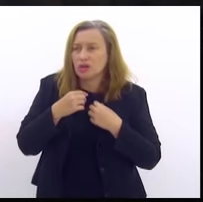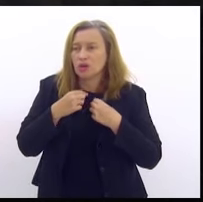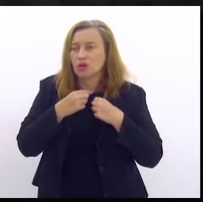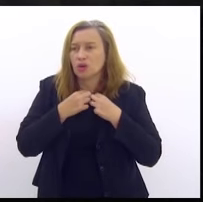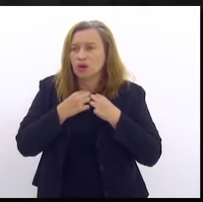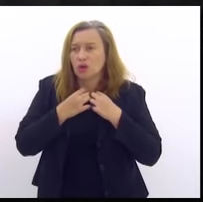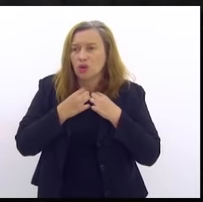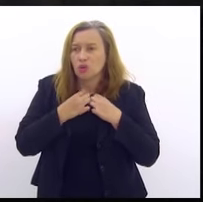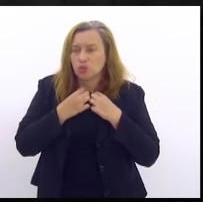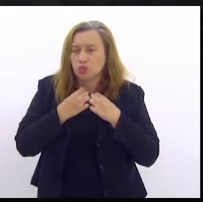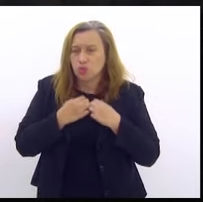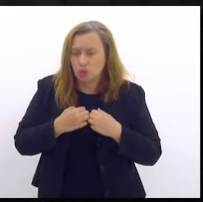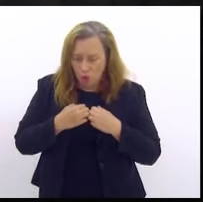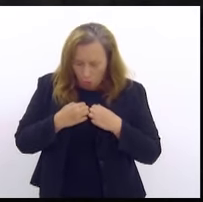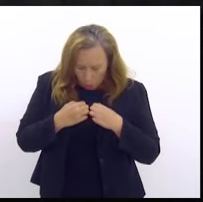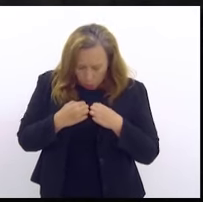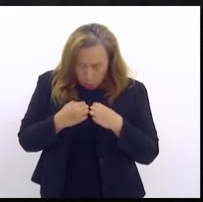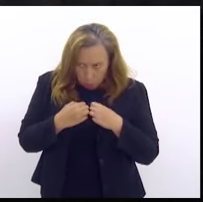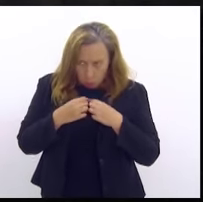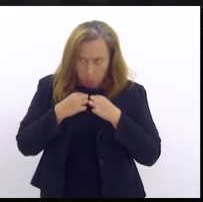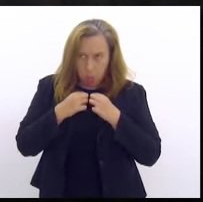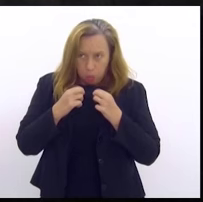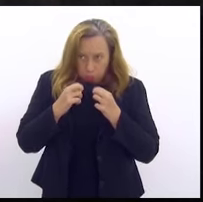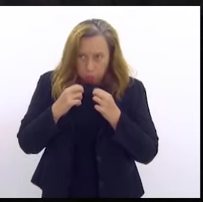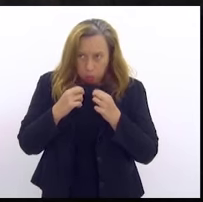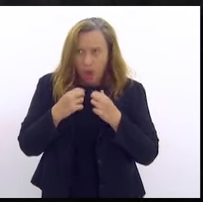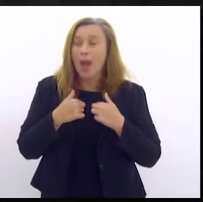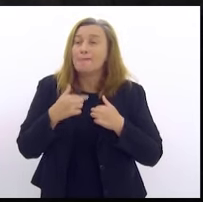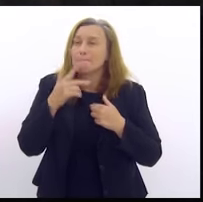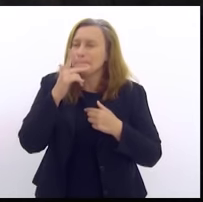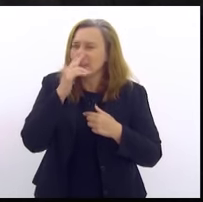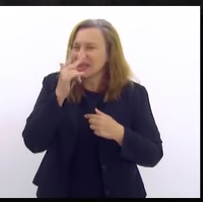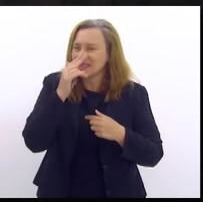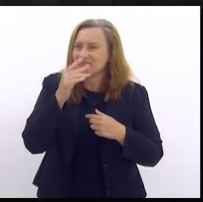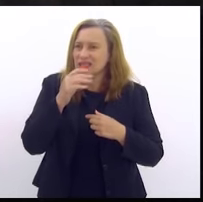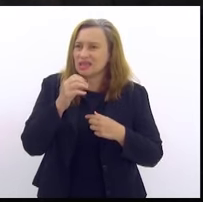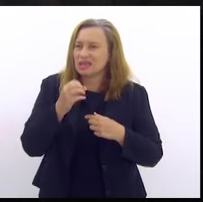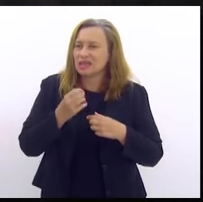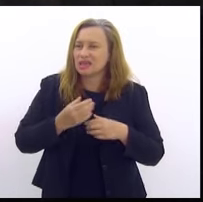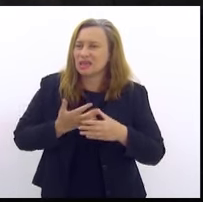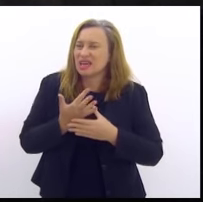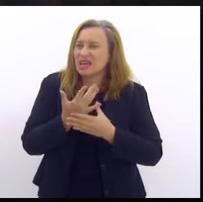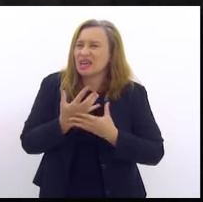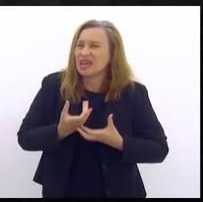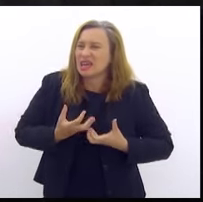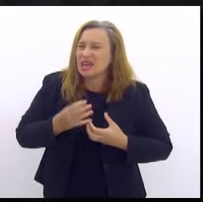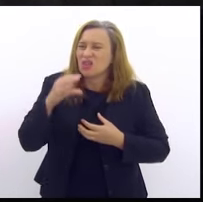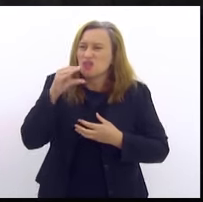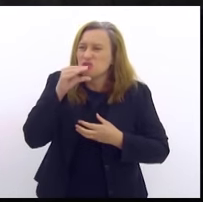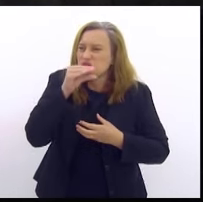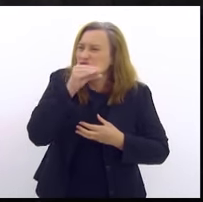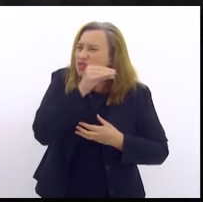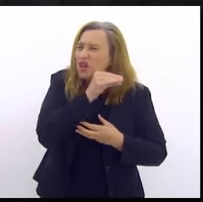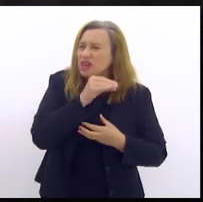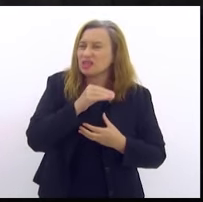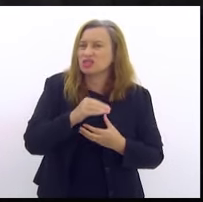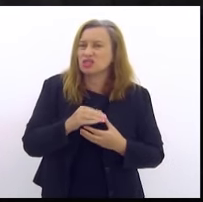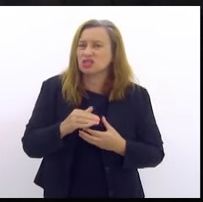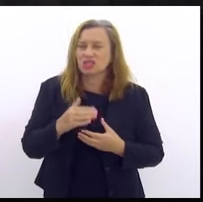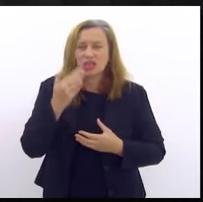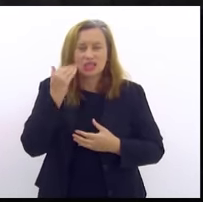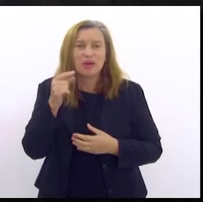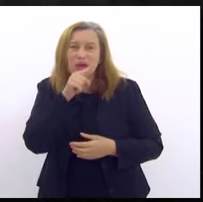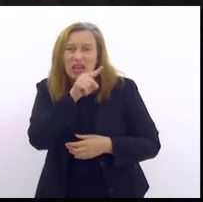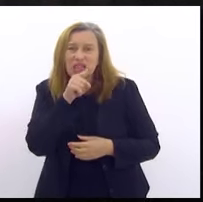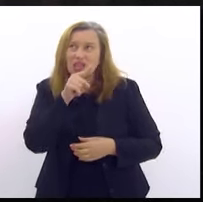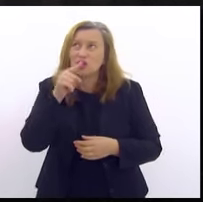aqui, fui soprar, o vento que saiu aqui parecia que ia queimar meu braço. Sabe o que é um coturno? Naquele